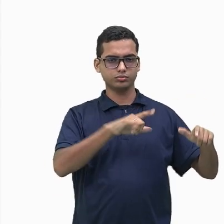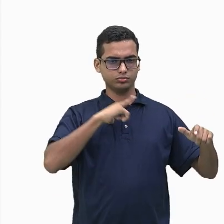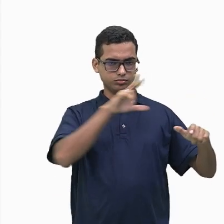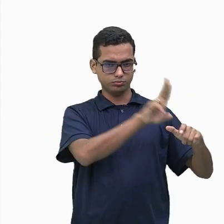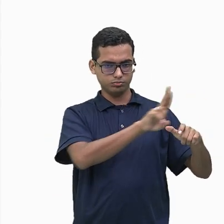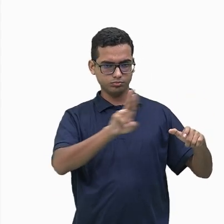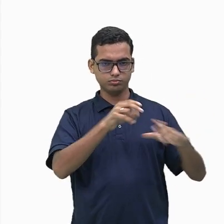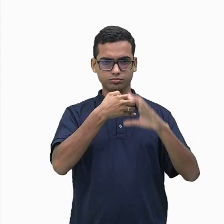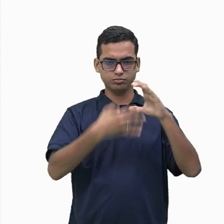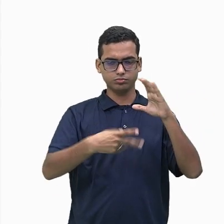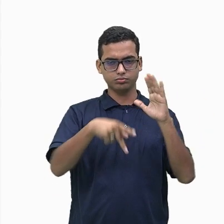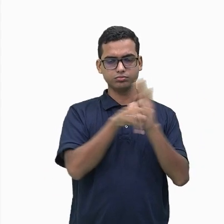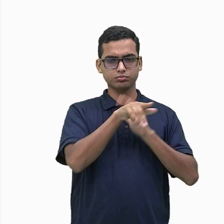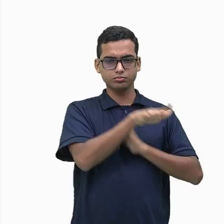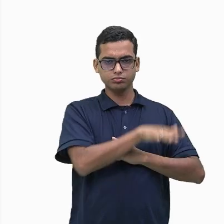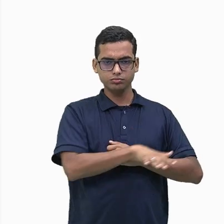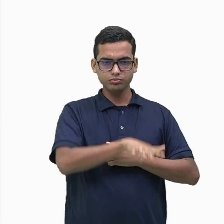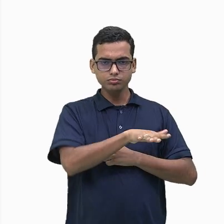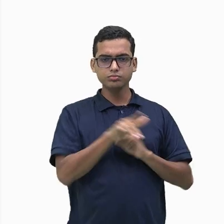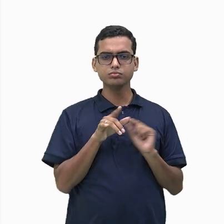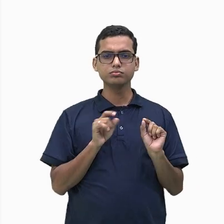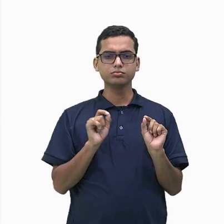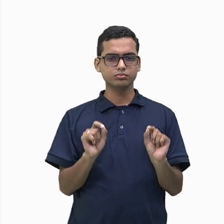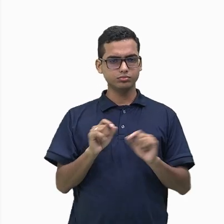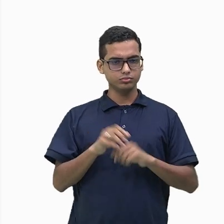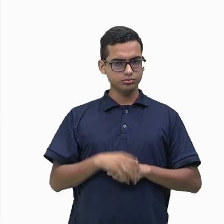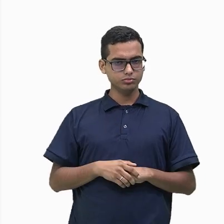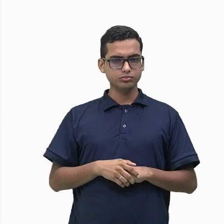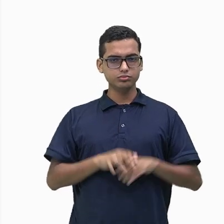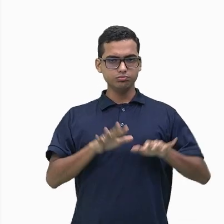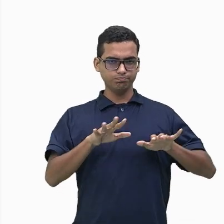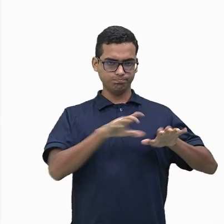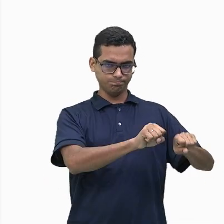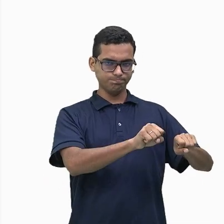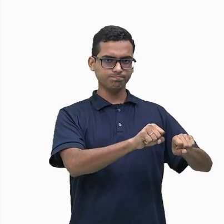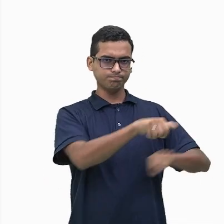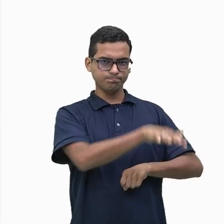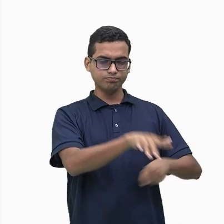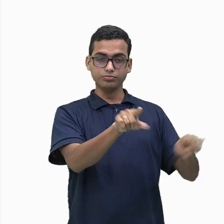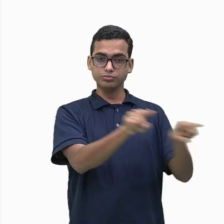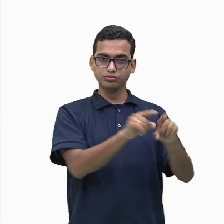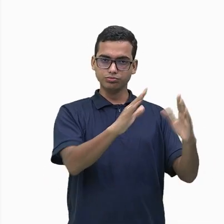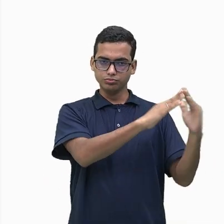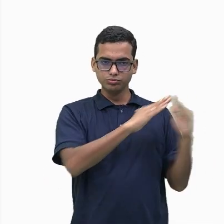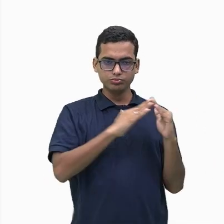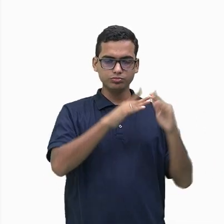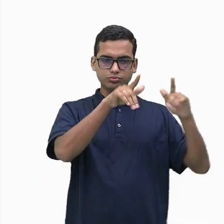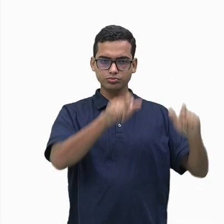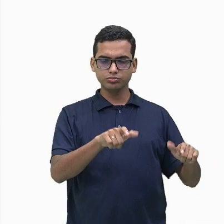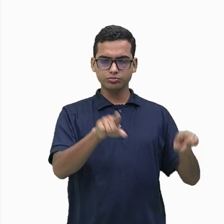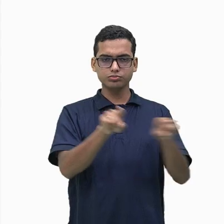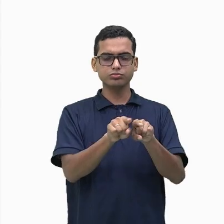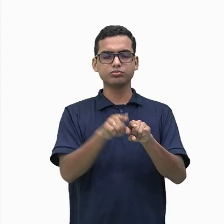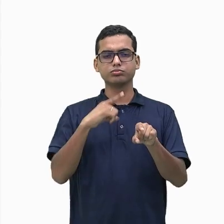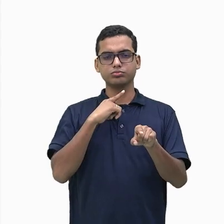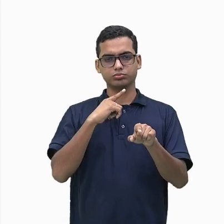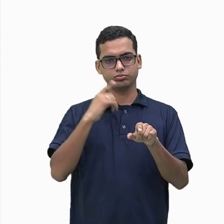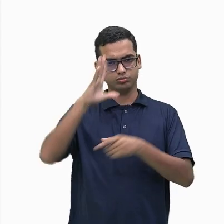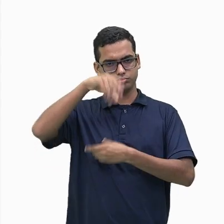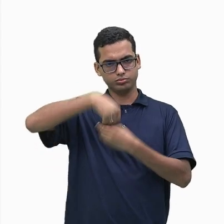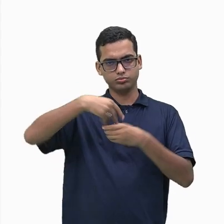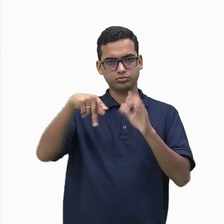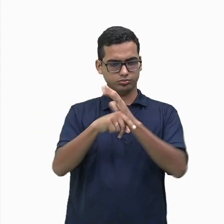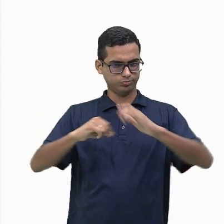características próprias que vão estar associadas ao quê? A sua ocupação e ao local em que se encontram, tá? Então, assim